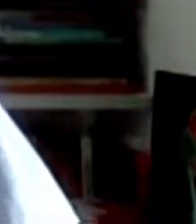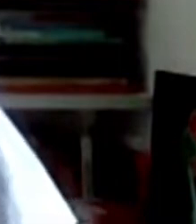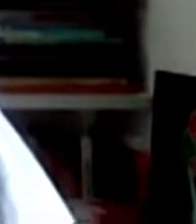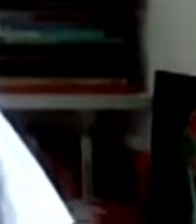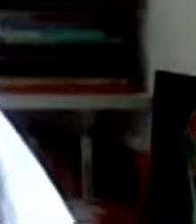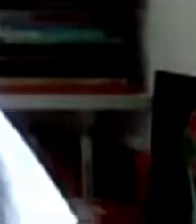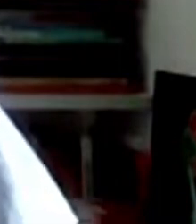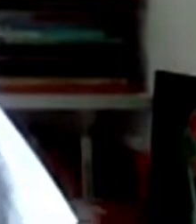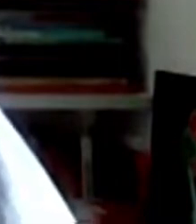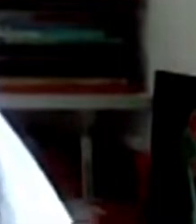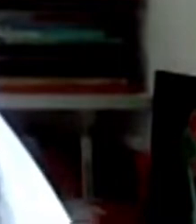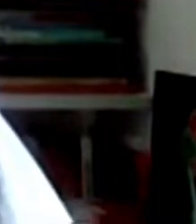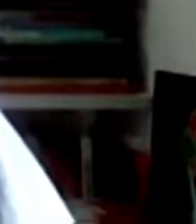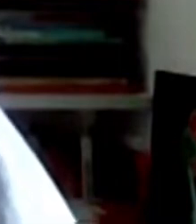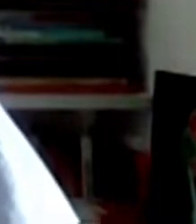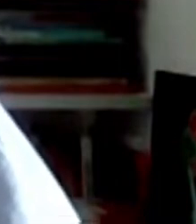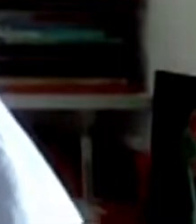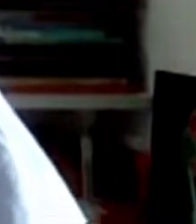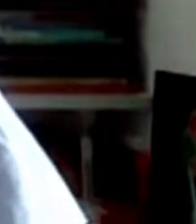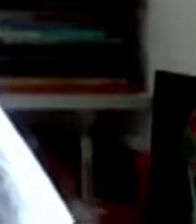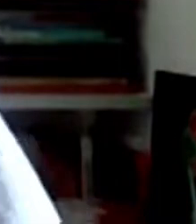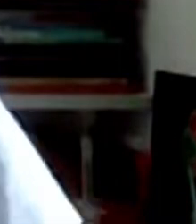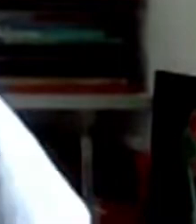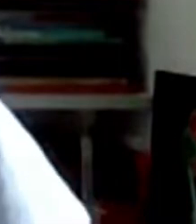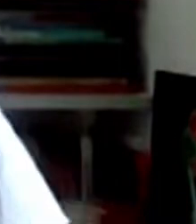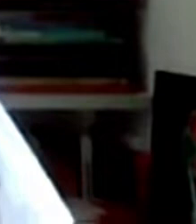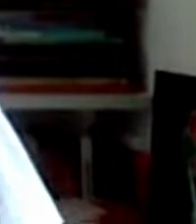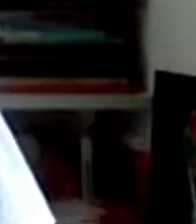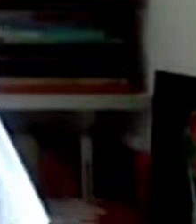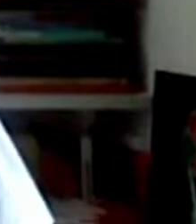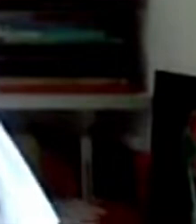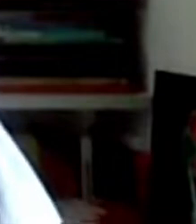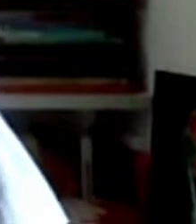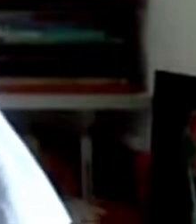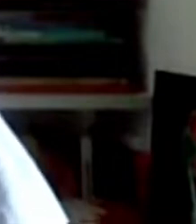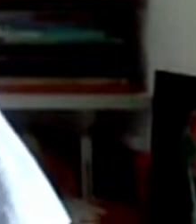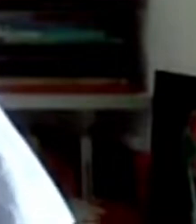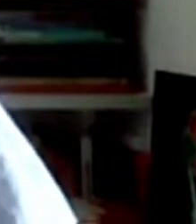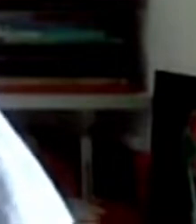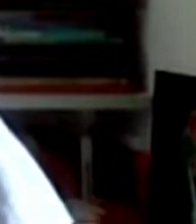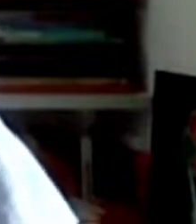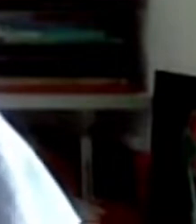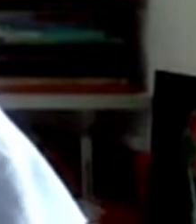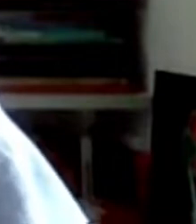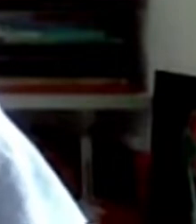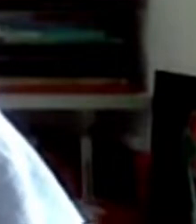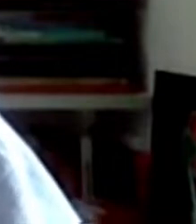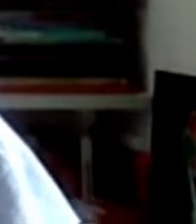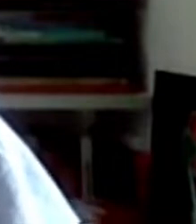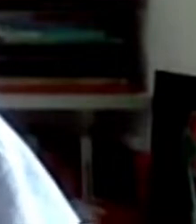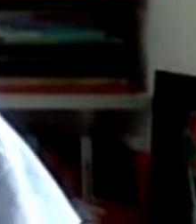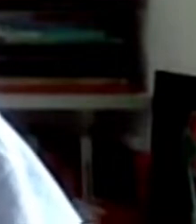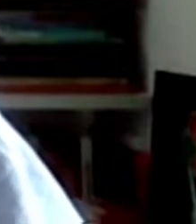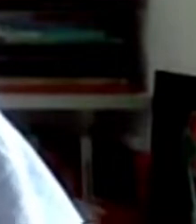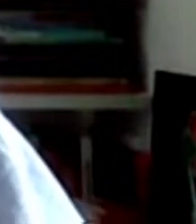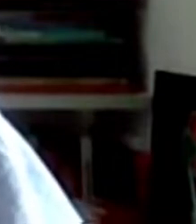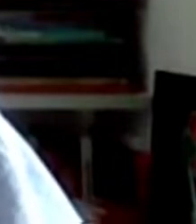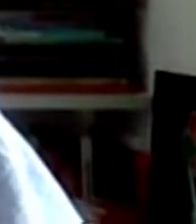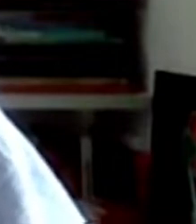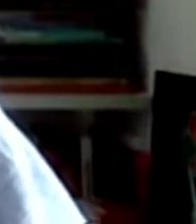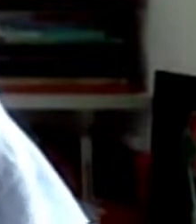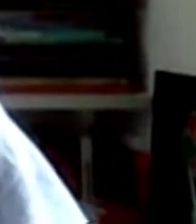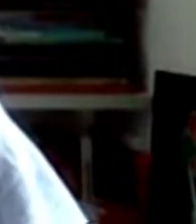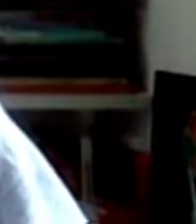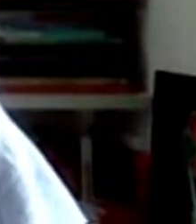1, excluindo o inciso 10 como algo separado, e você coloca, então, dentro